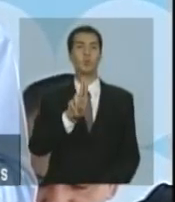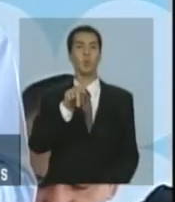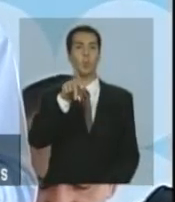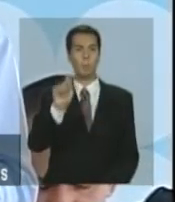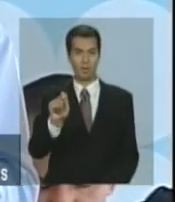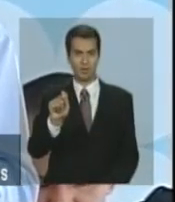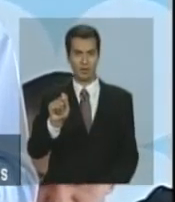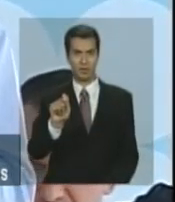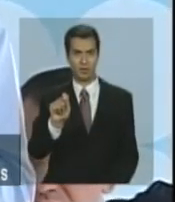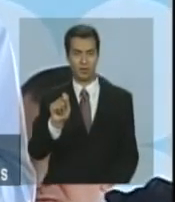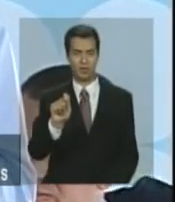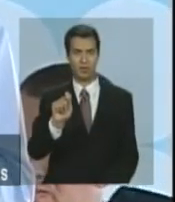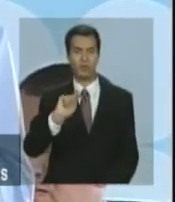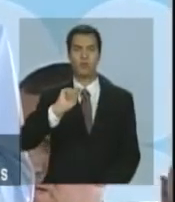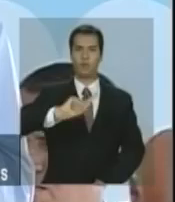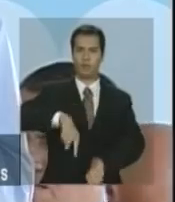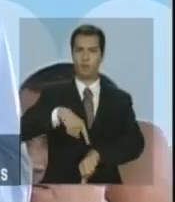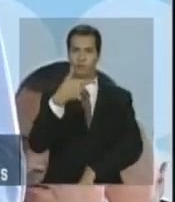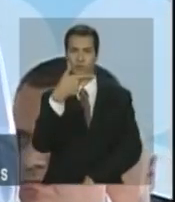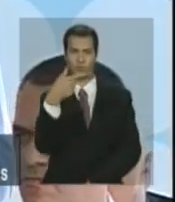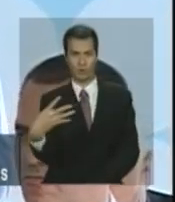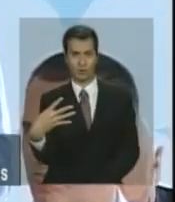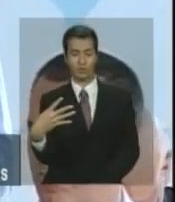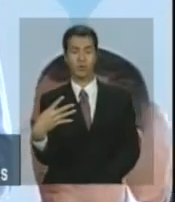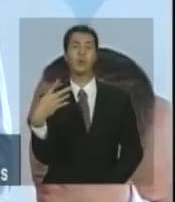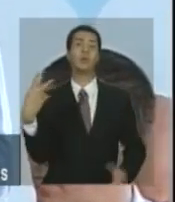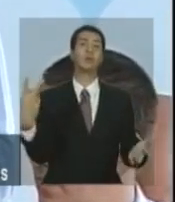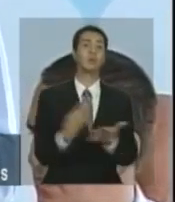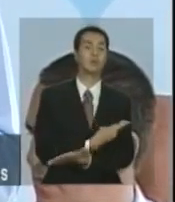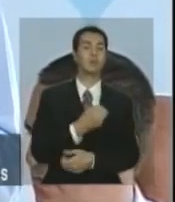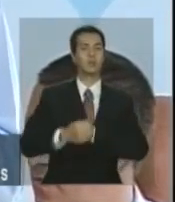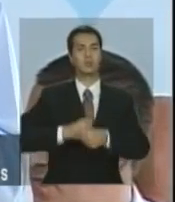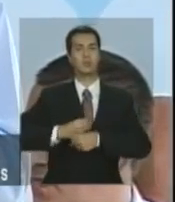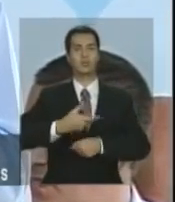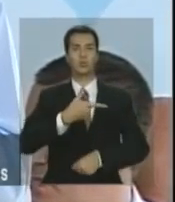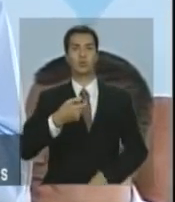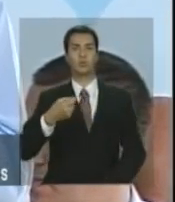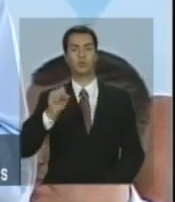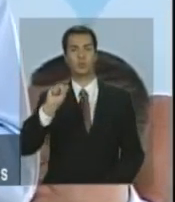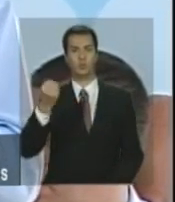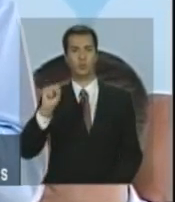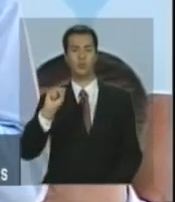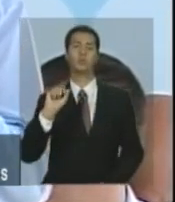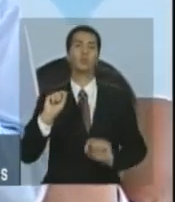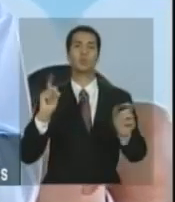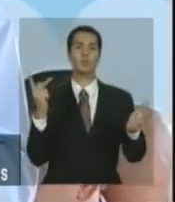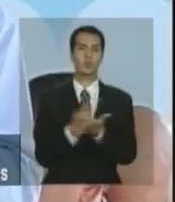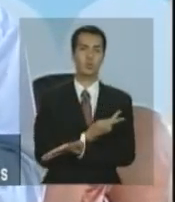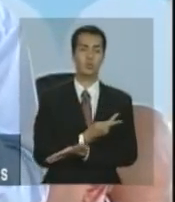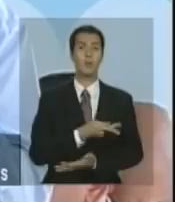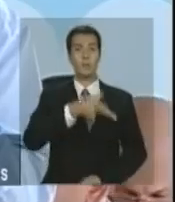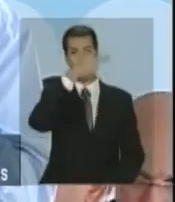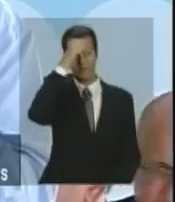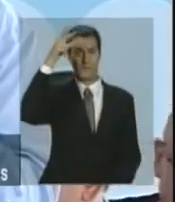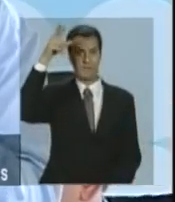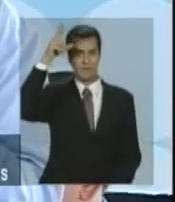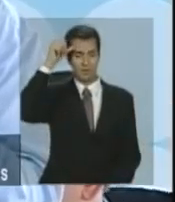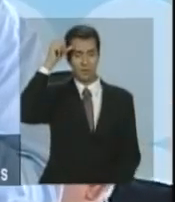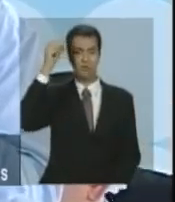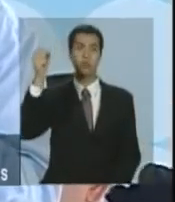horas, as UPAs 24 horas. Quando chegou em 2008, o prefeito Eduardo Paes assumiu